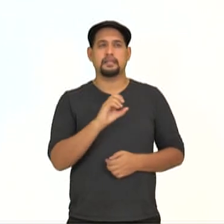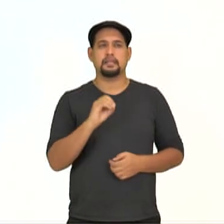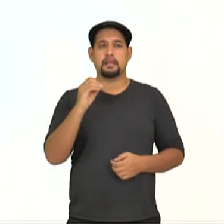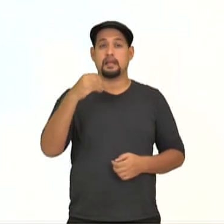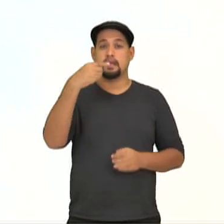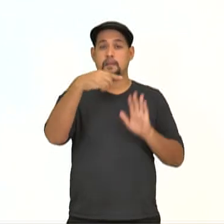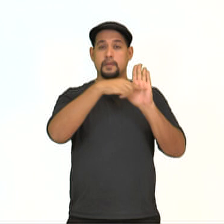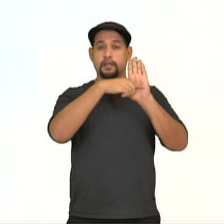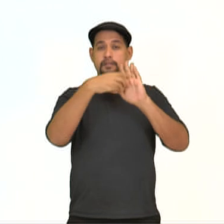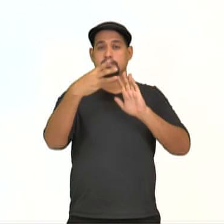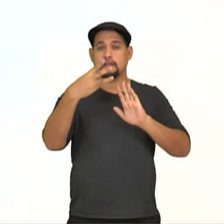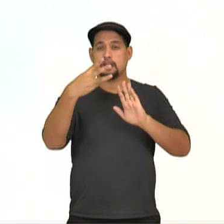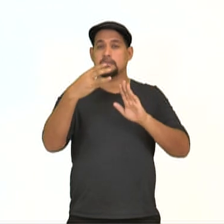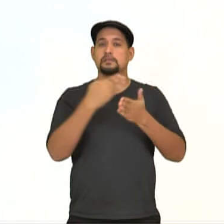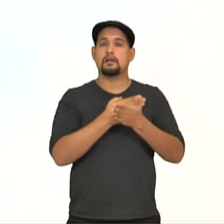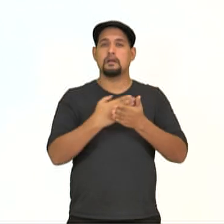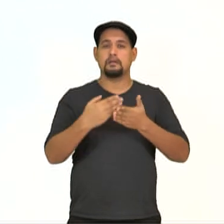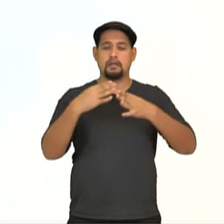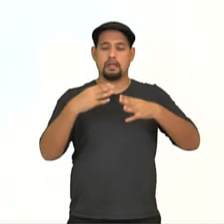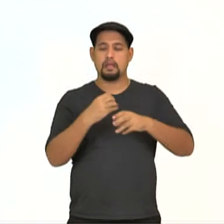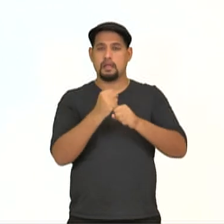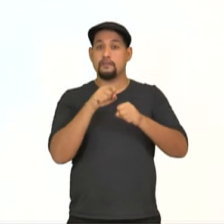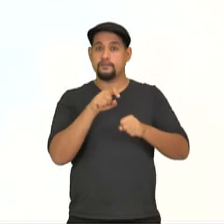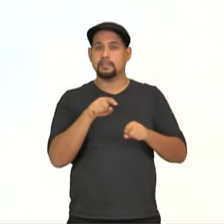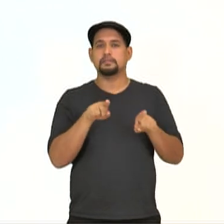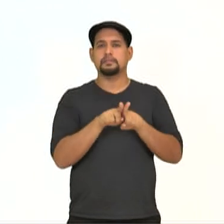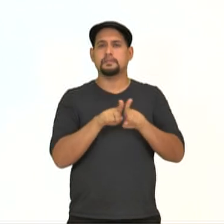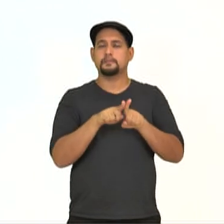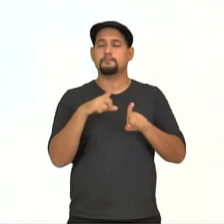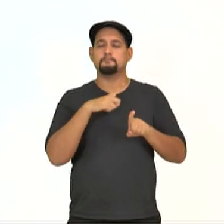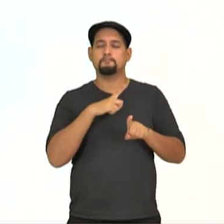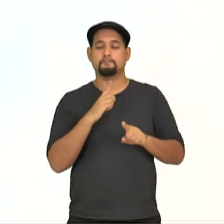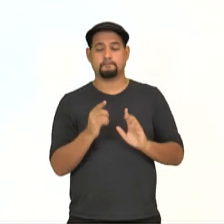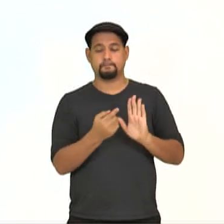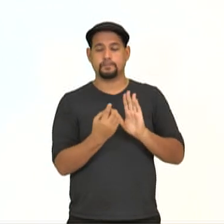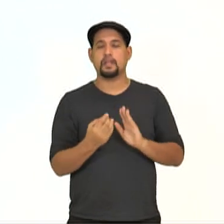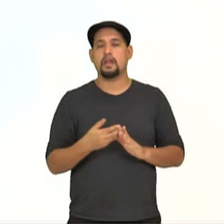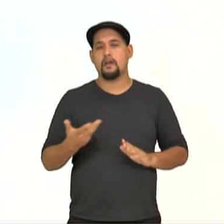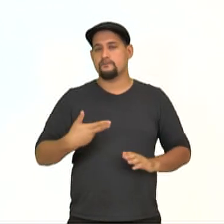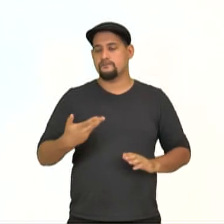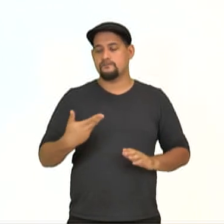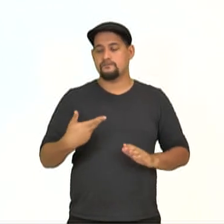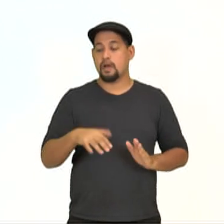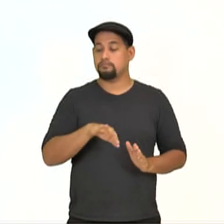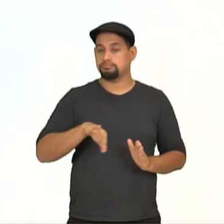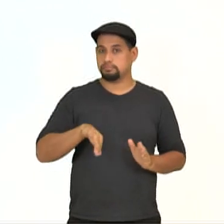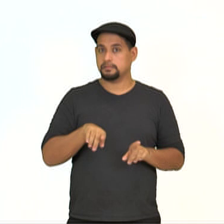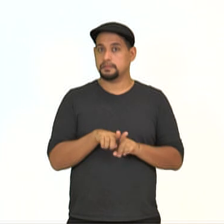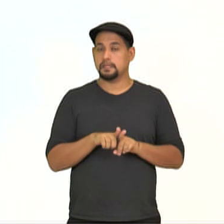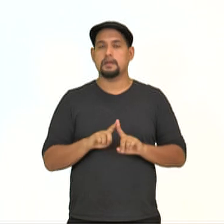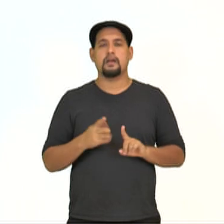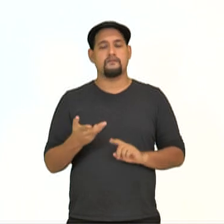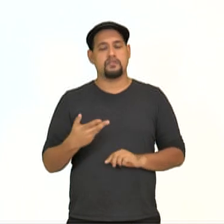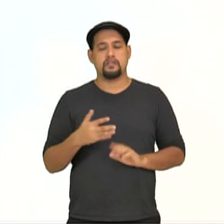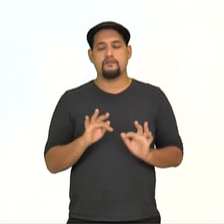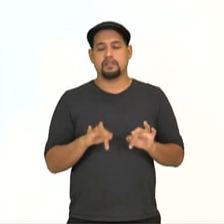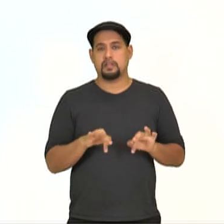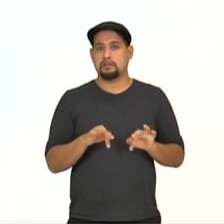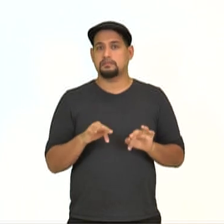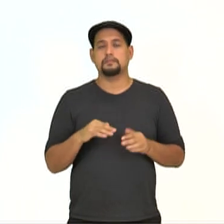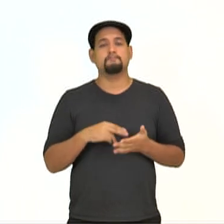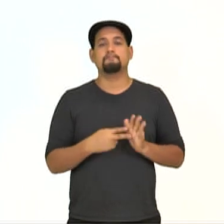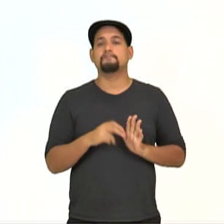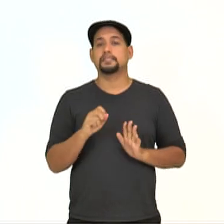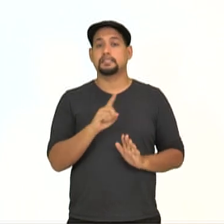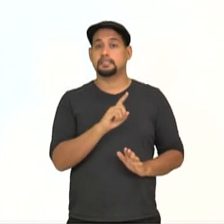está multiplicando, vou passar para outro membro, com a operação inversa, dividindo, isolando a velocidade, né? Então a velocidade final ao quadrado vai